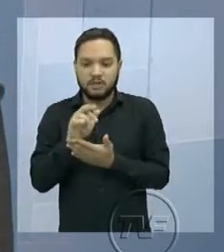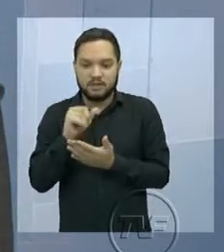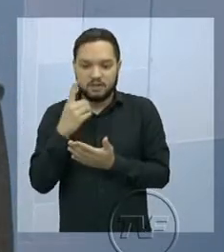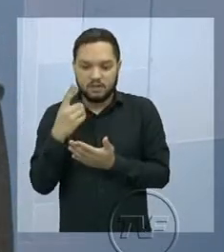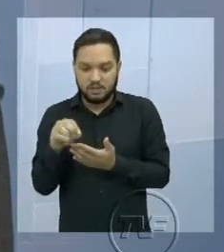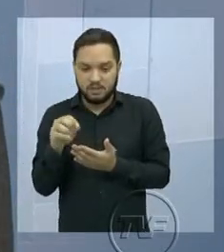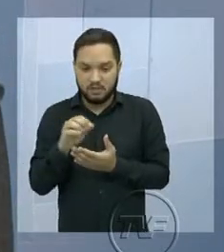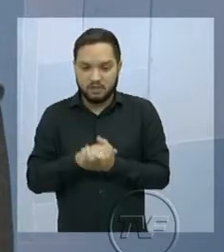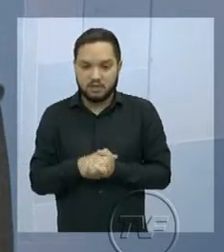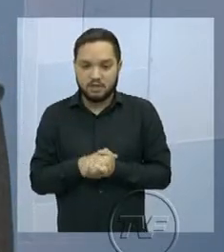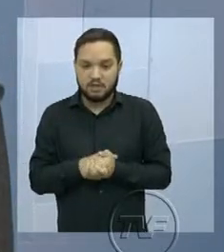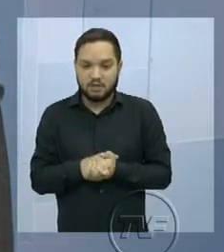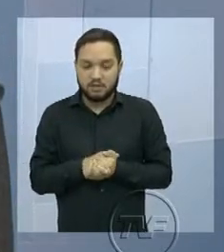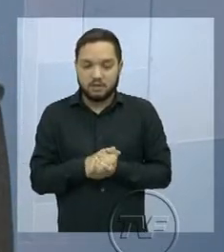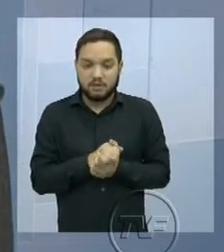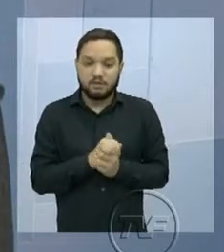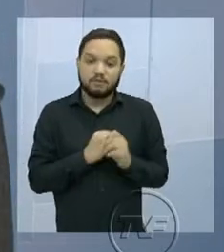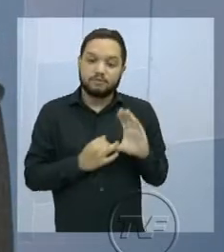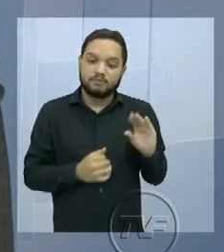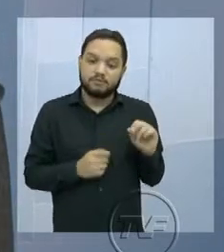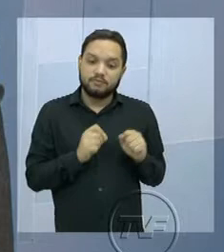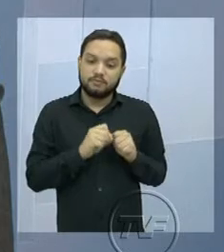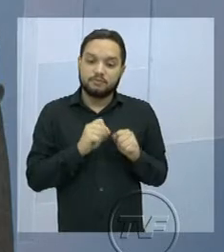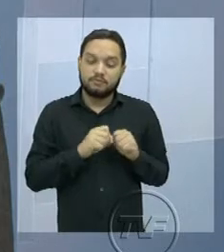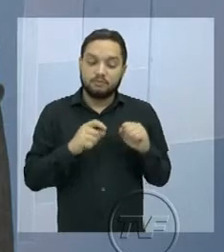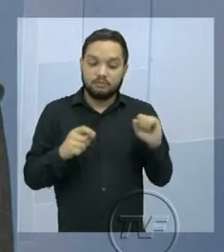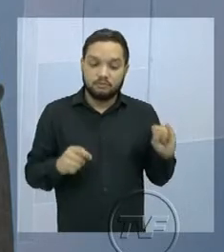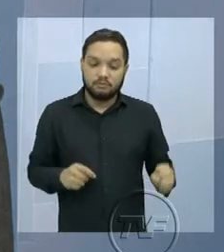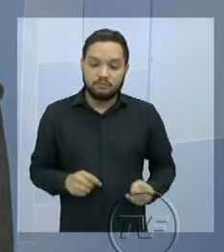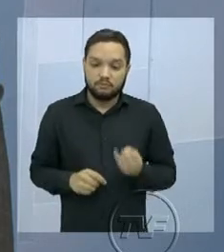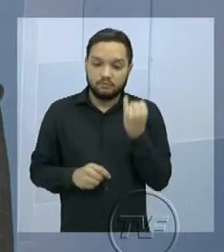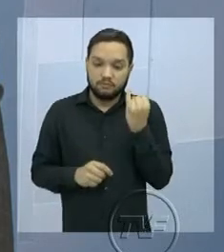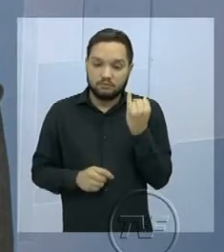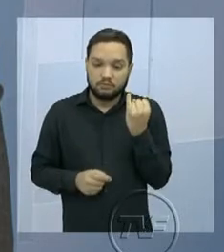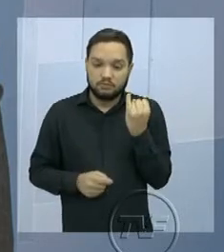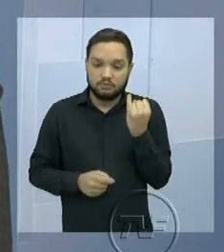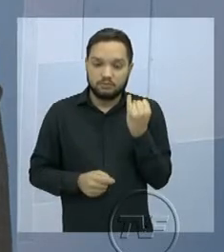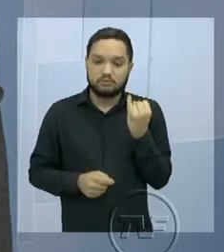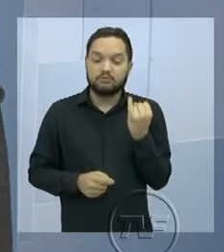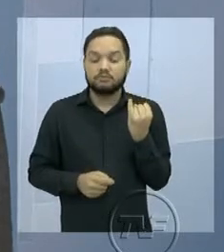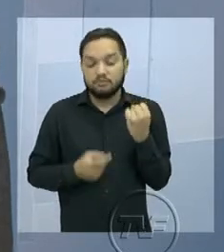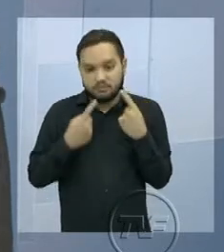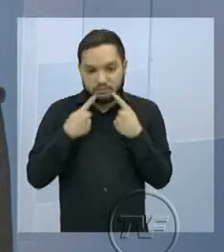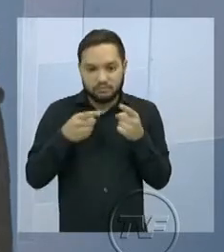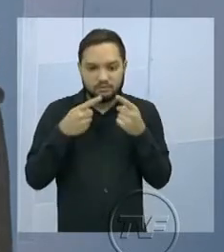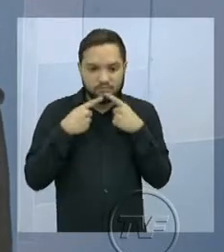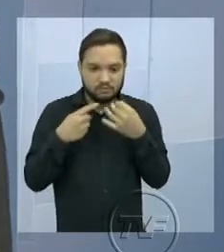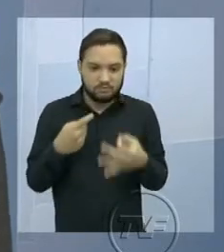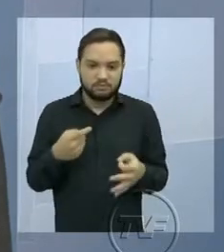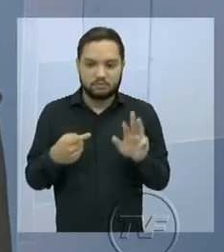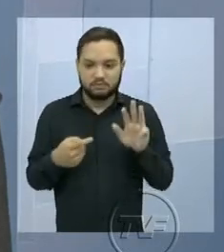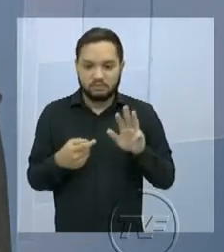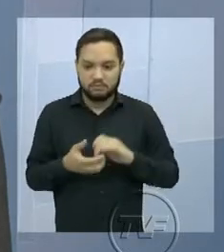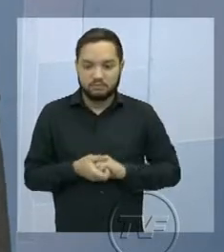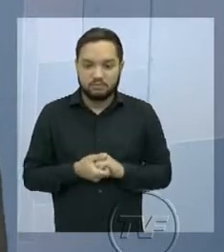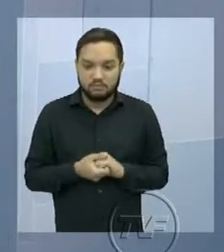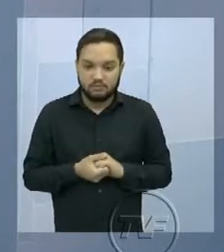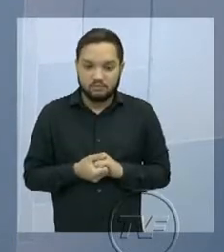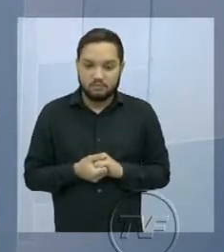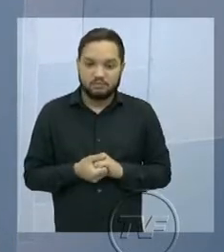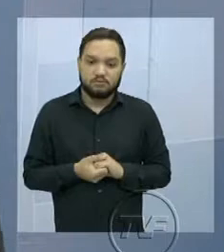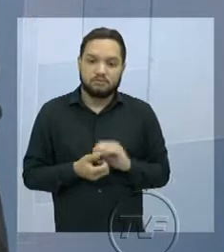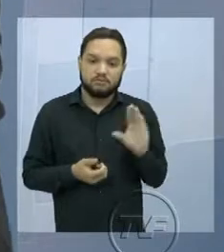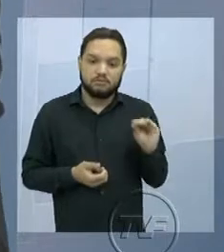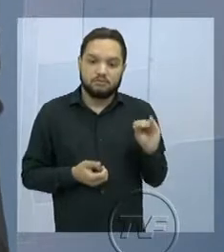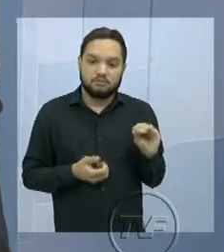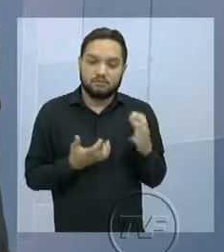velha prática da política, o Ciro viu uma oportunidade ali ímpar. E outra coisa, ele faz a ruptura. Eu acho que Ciro agora